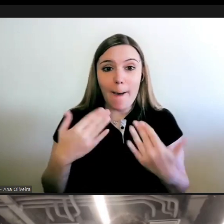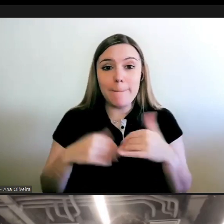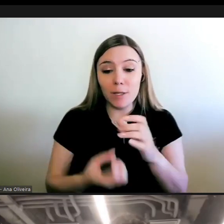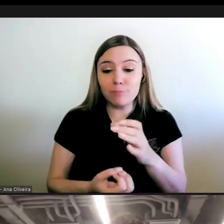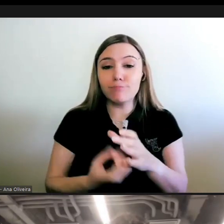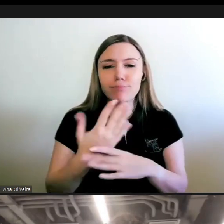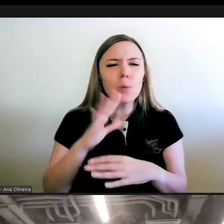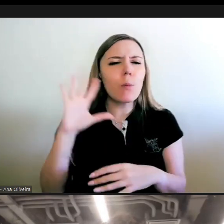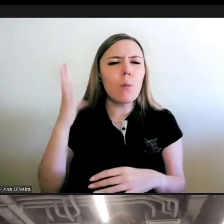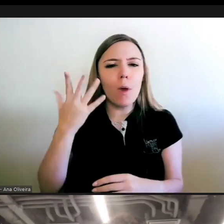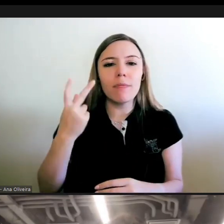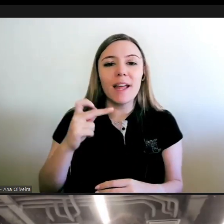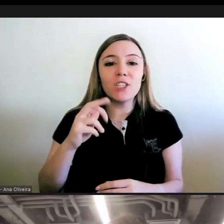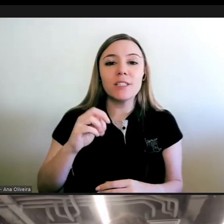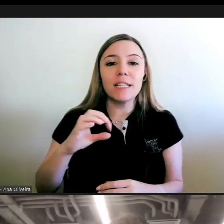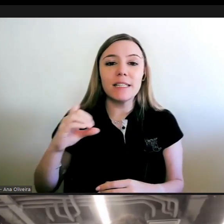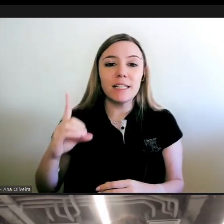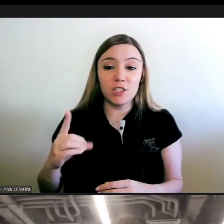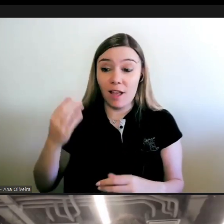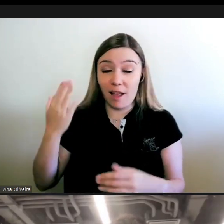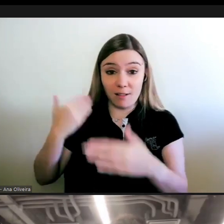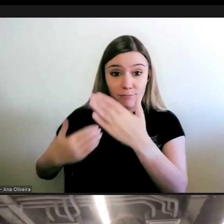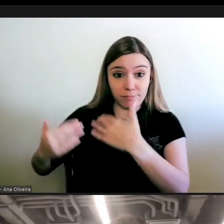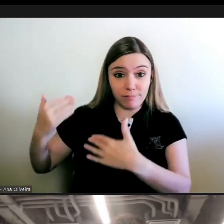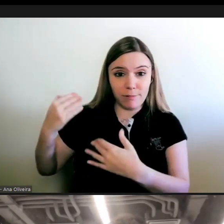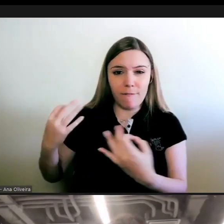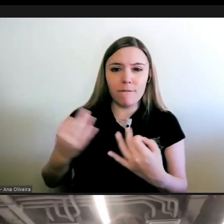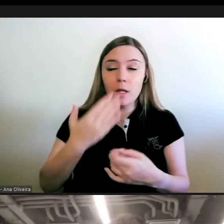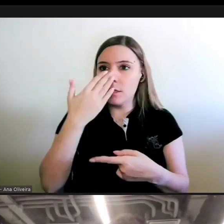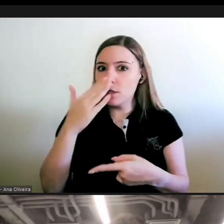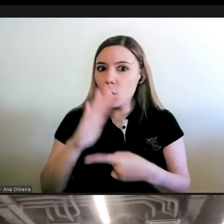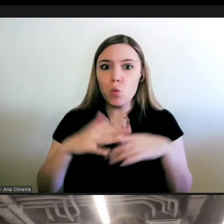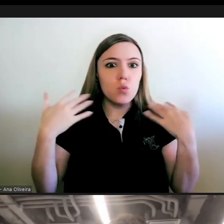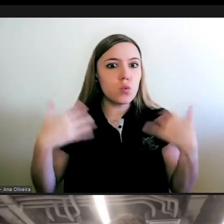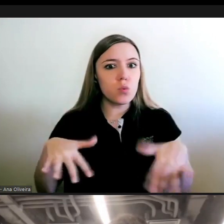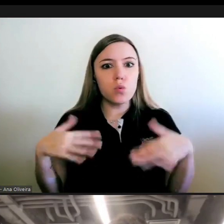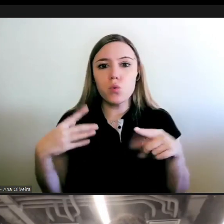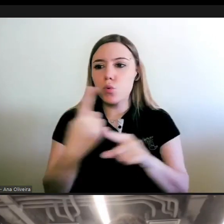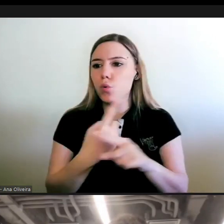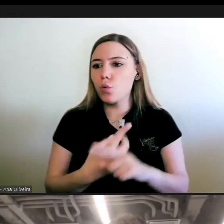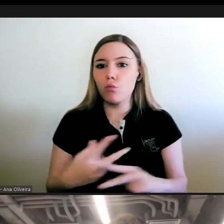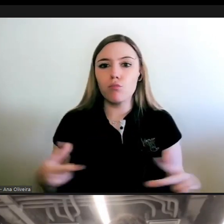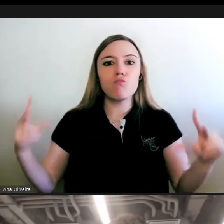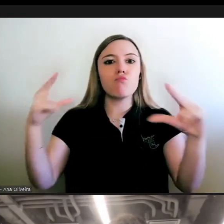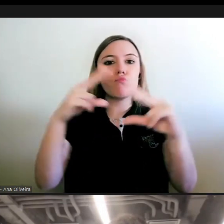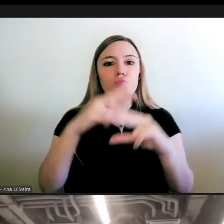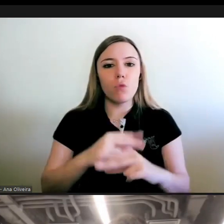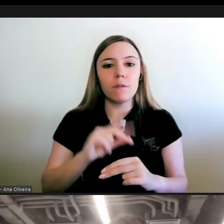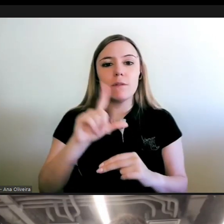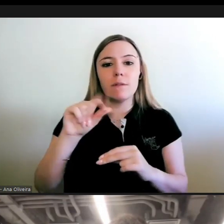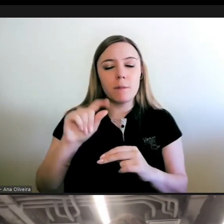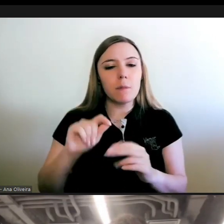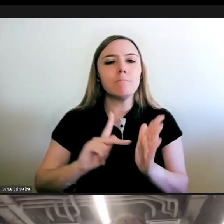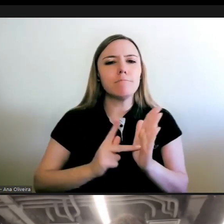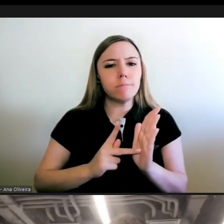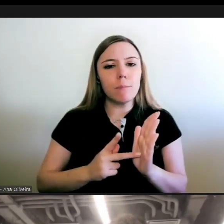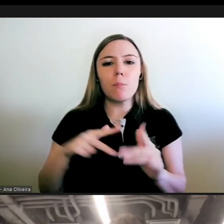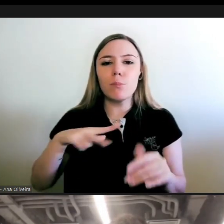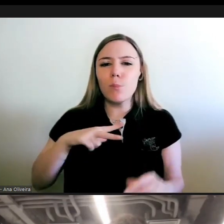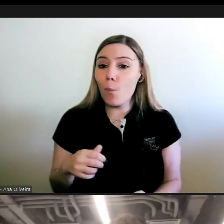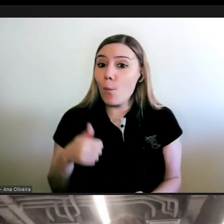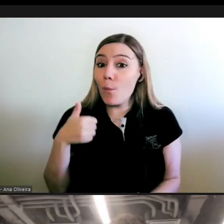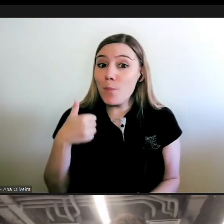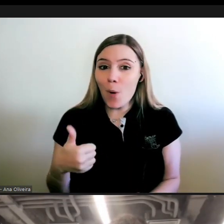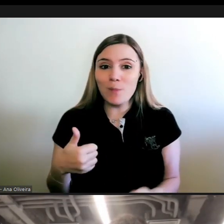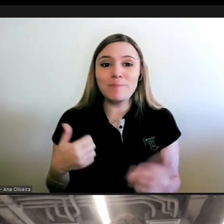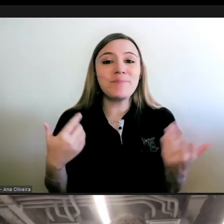que se apresentava na altura como um grande exemplo de inovação e da boa engenharia portuguesa, e